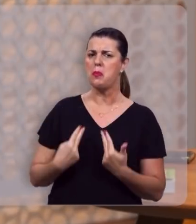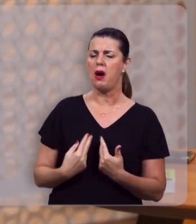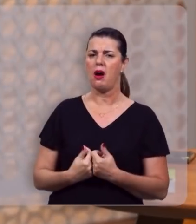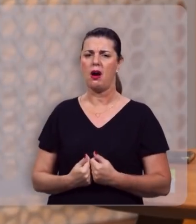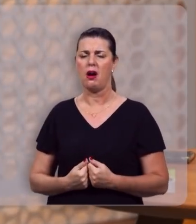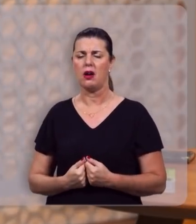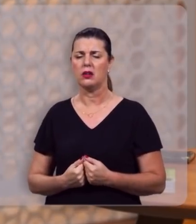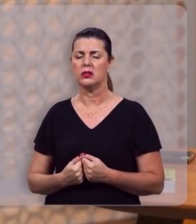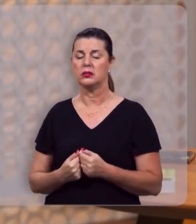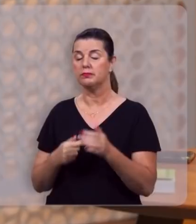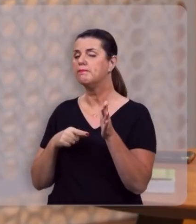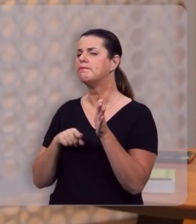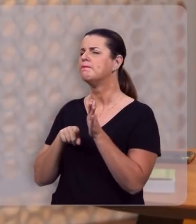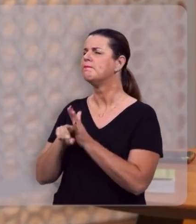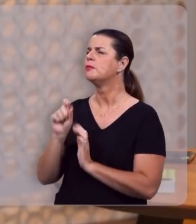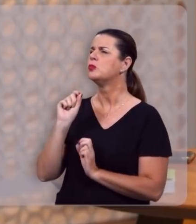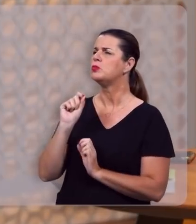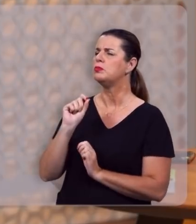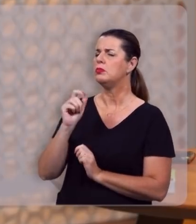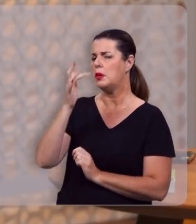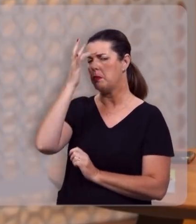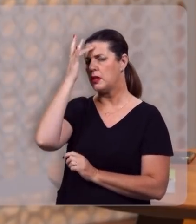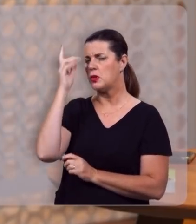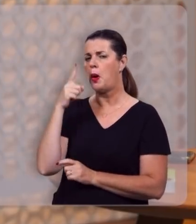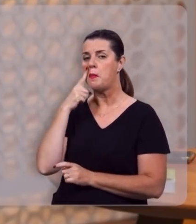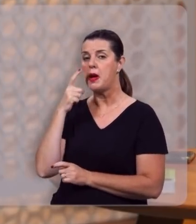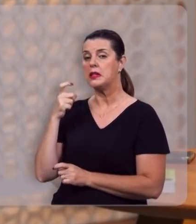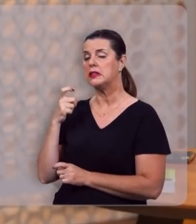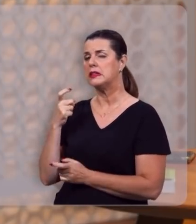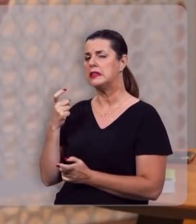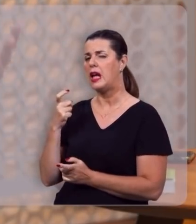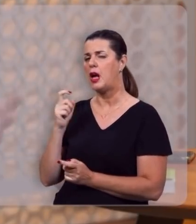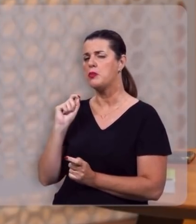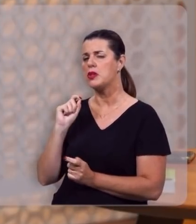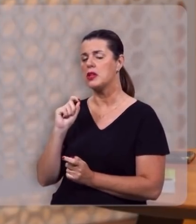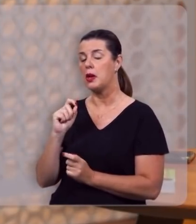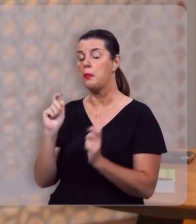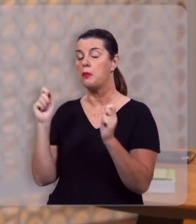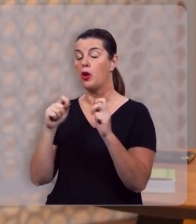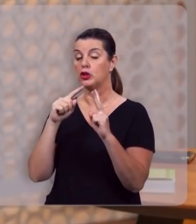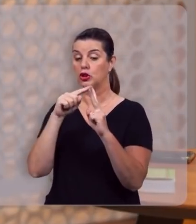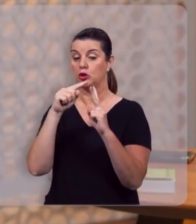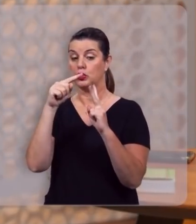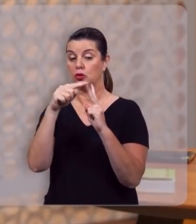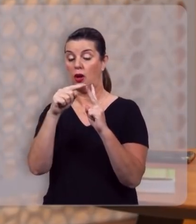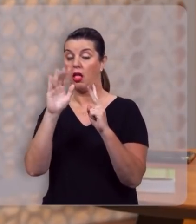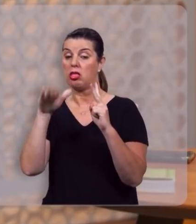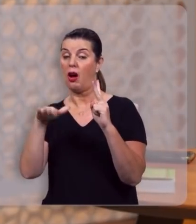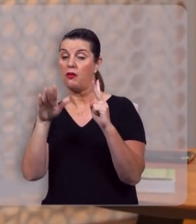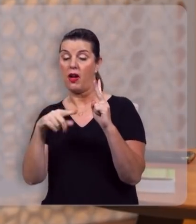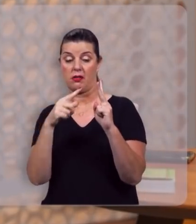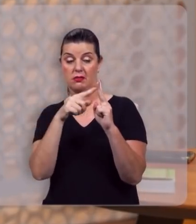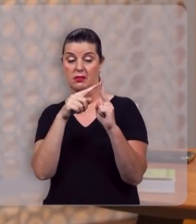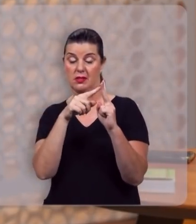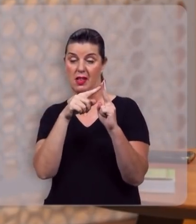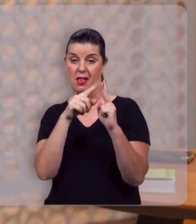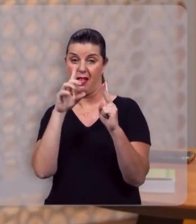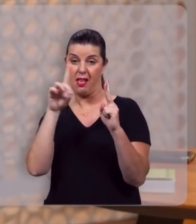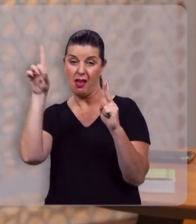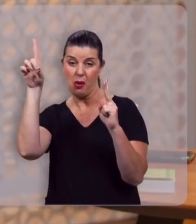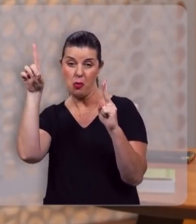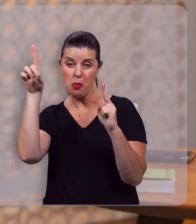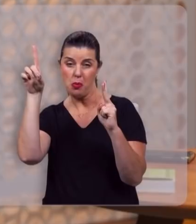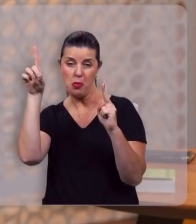E o questionamento de Hume era seguido por uma percepção de que talvez duas possibilidades: talvez esse Deus então